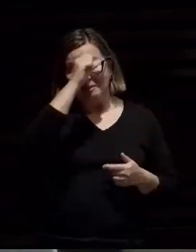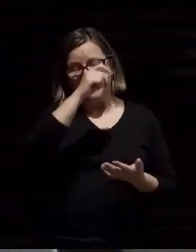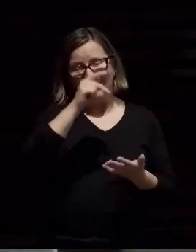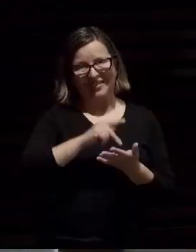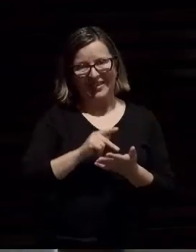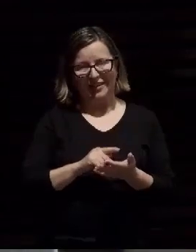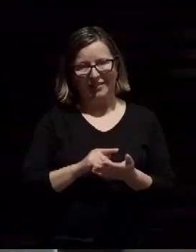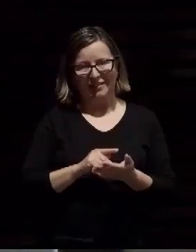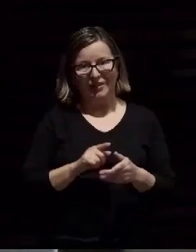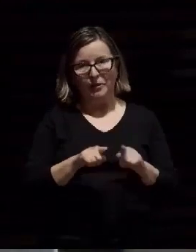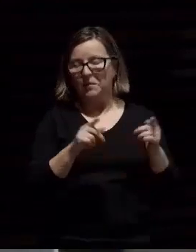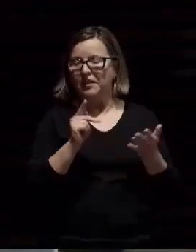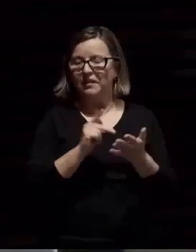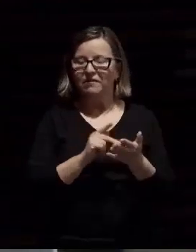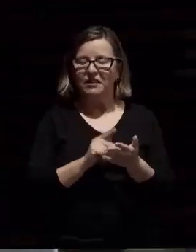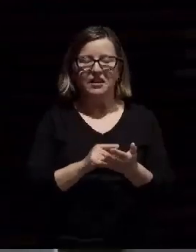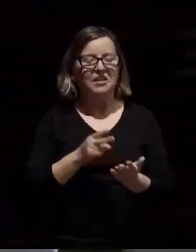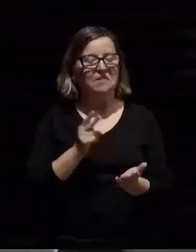mesma.